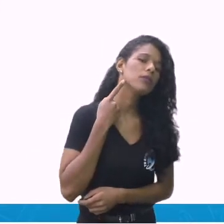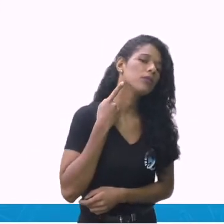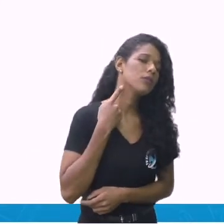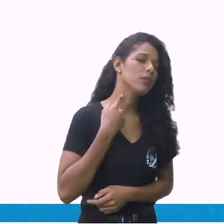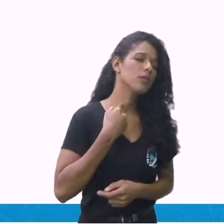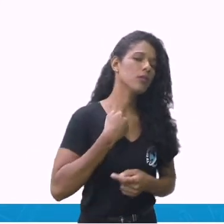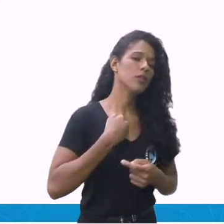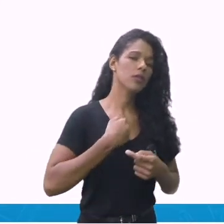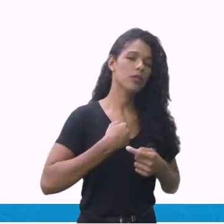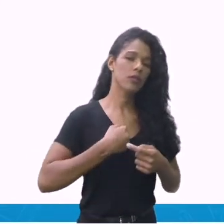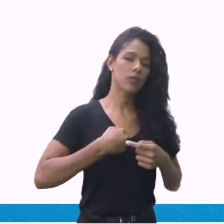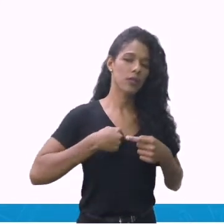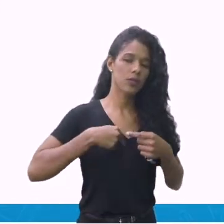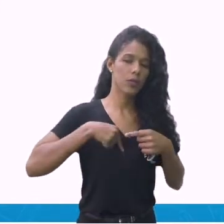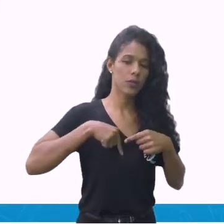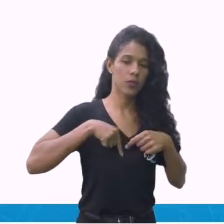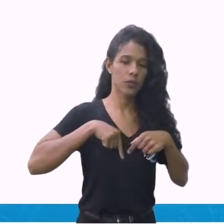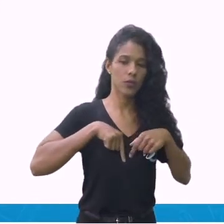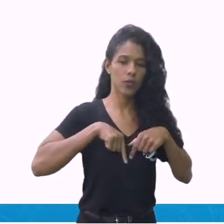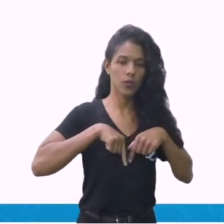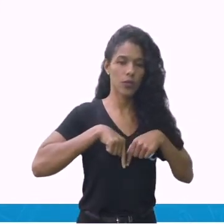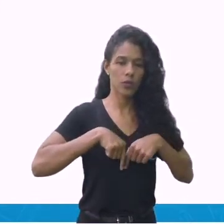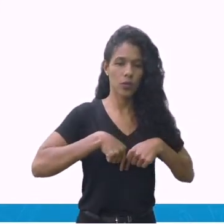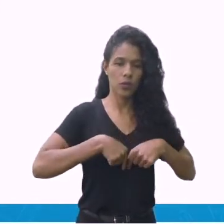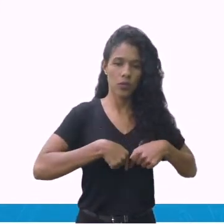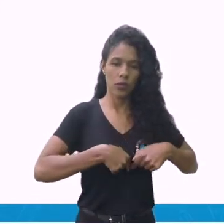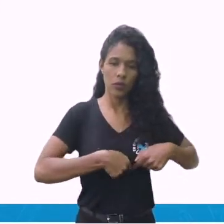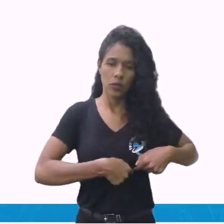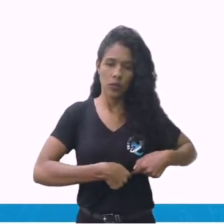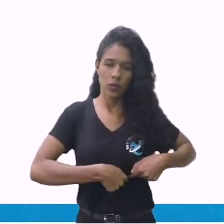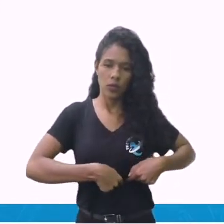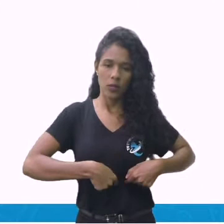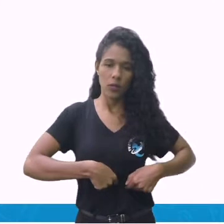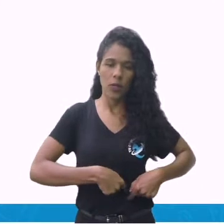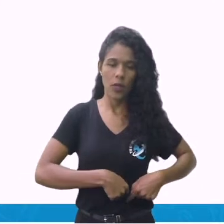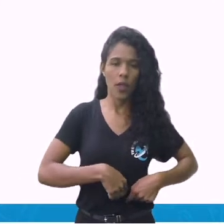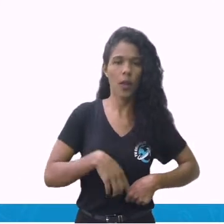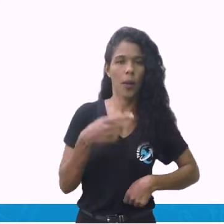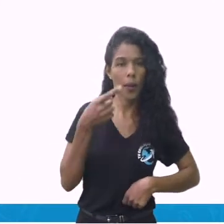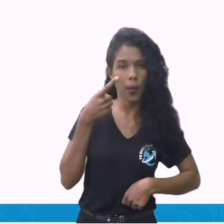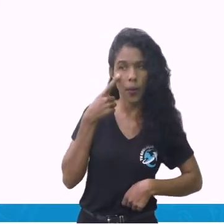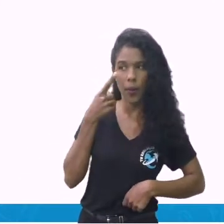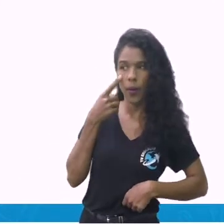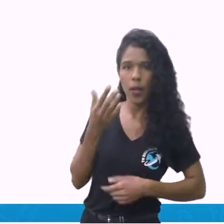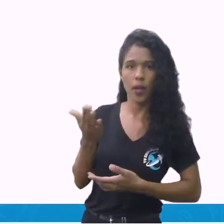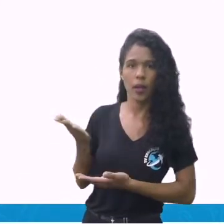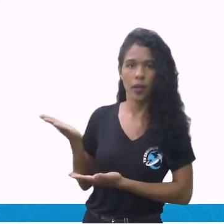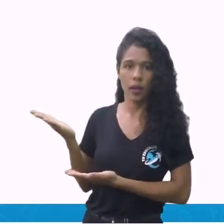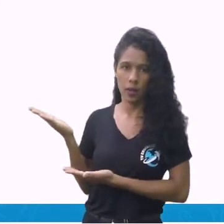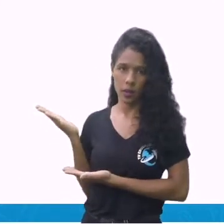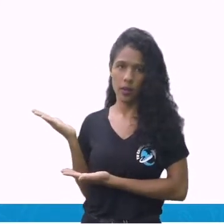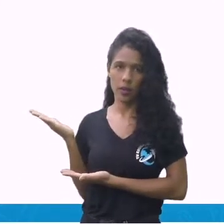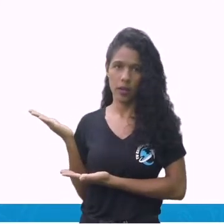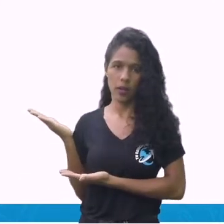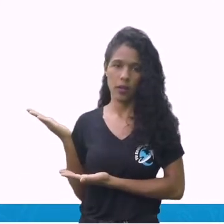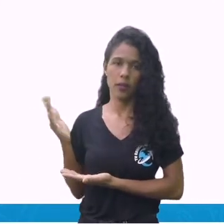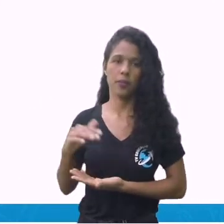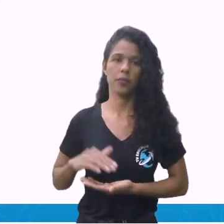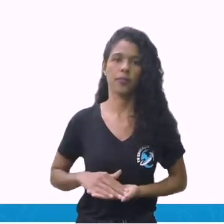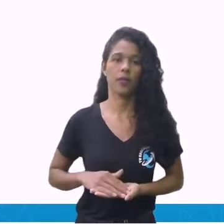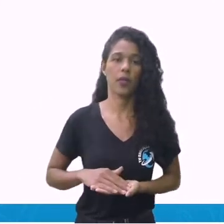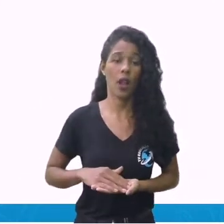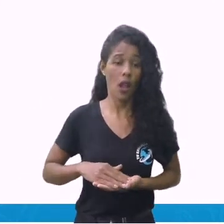aqui, né? É estômago, pâncreas, todo esse processo. Mas lá no estômago,